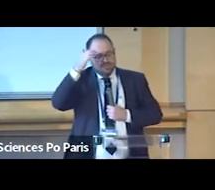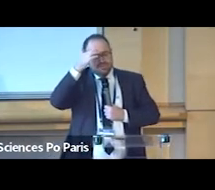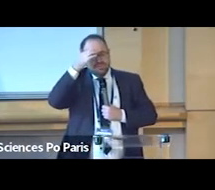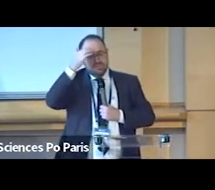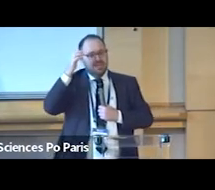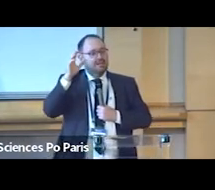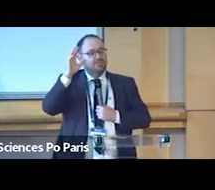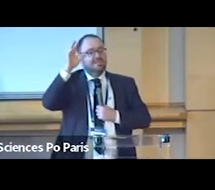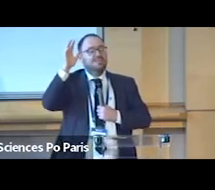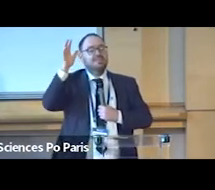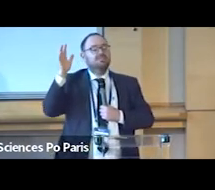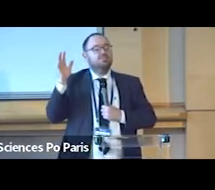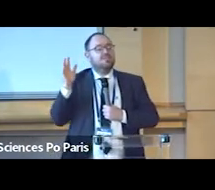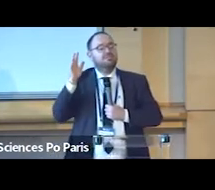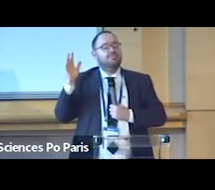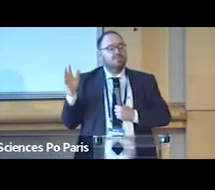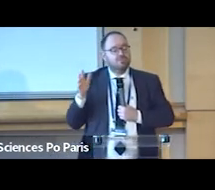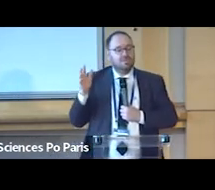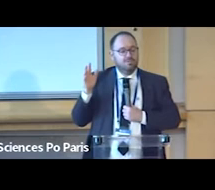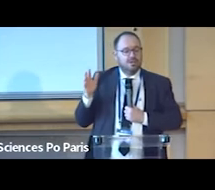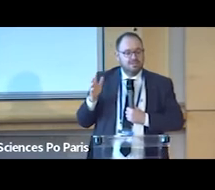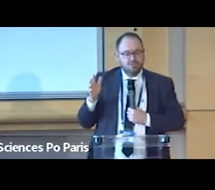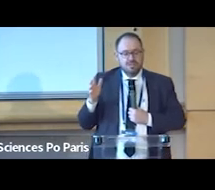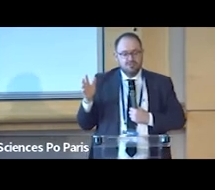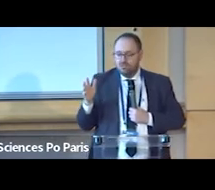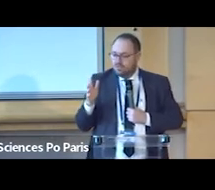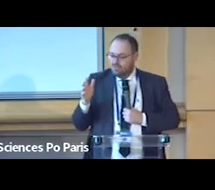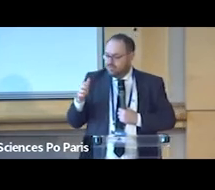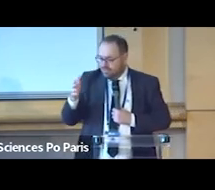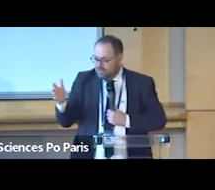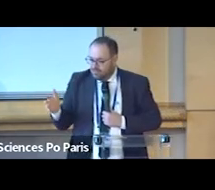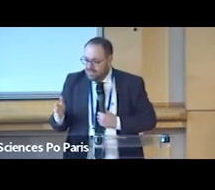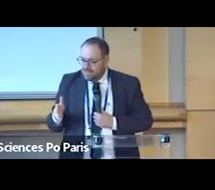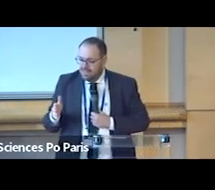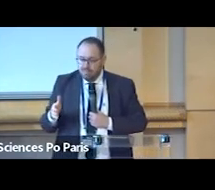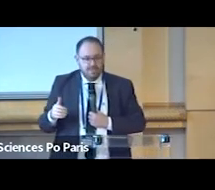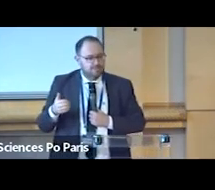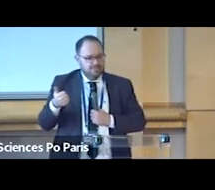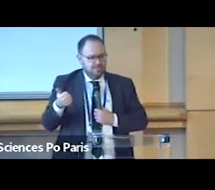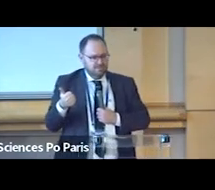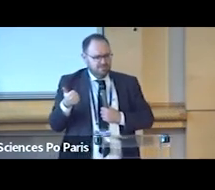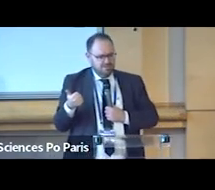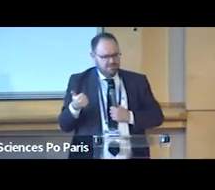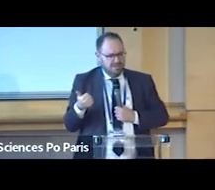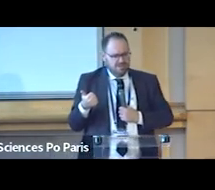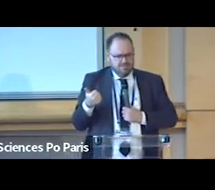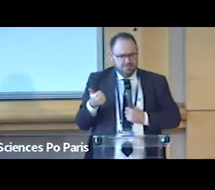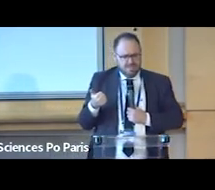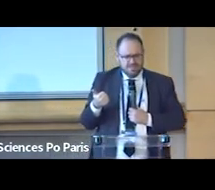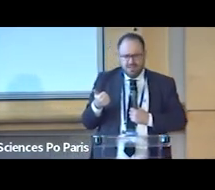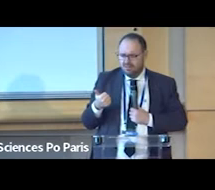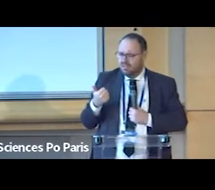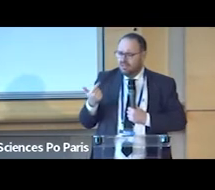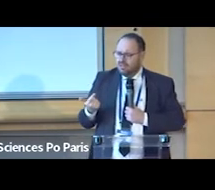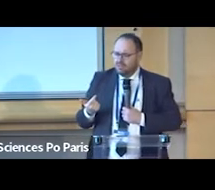que foi feito em Chicago, em três grandes desafios para a democracia dos Estados Unidos, na visão dele, dele naquele momento. Primeiro desafio, desafio